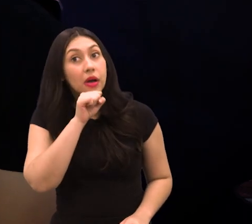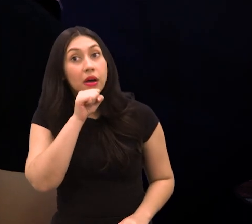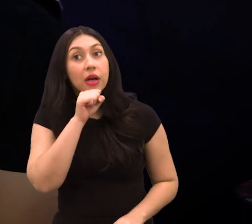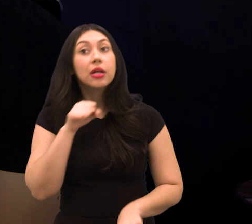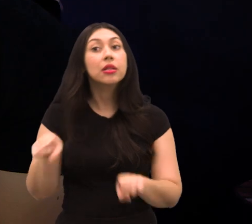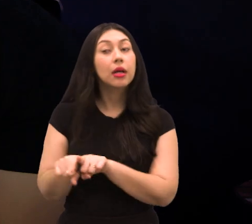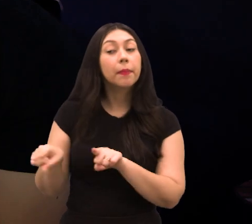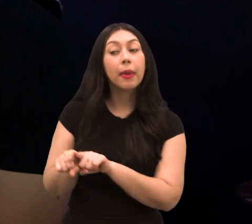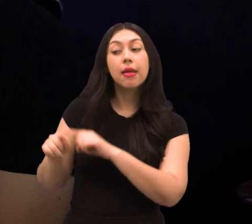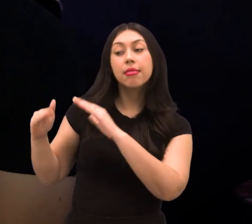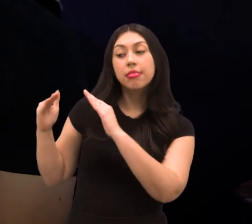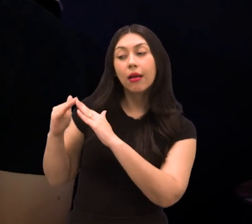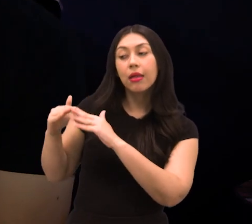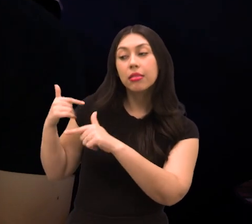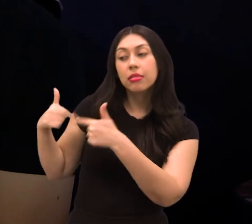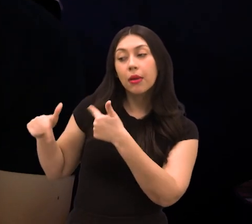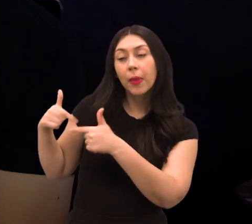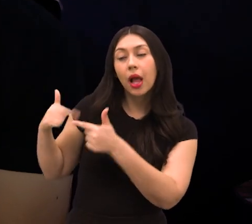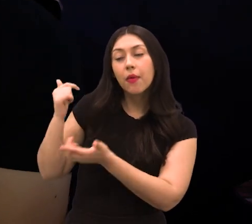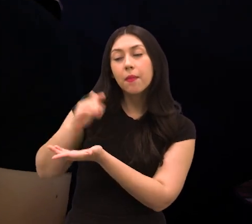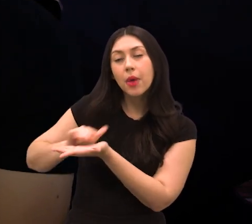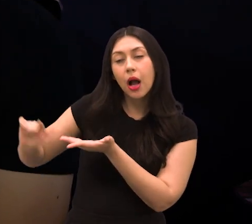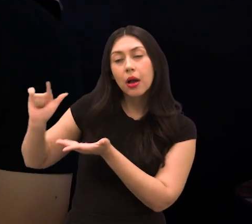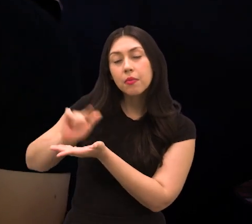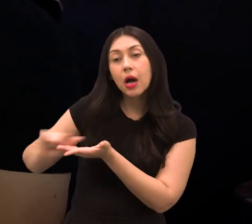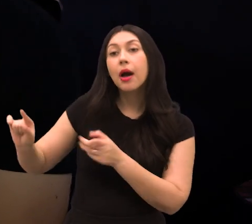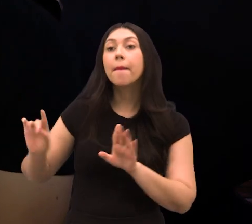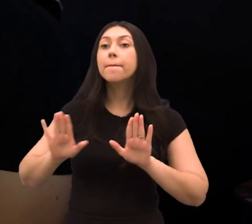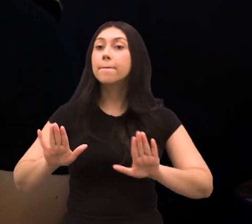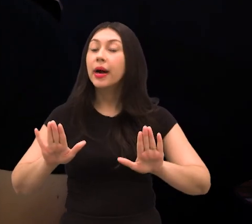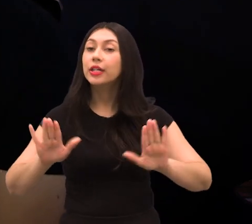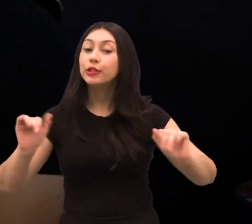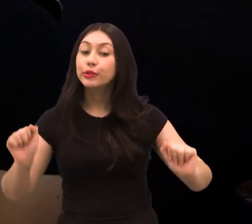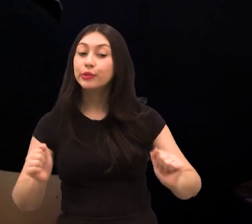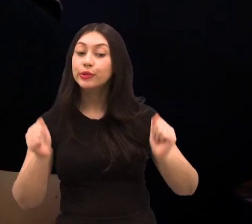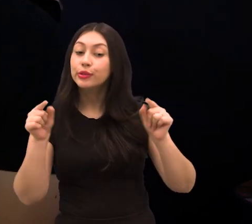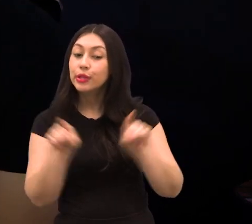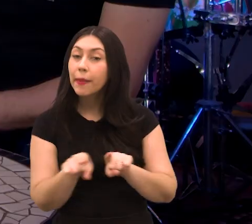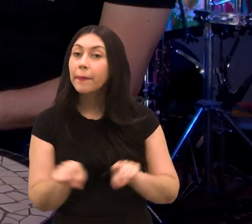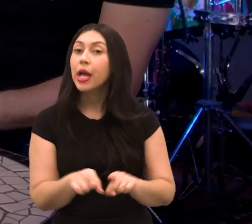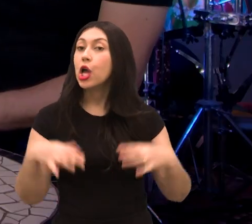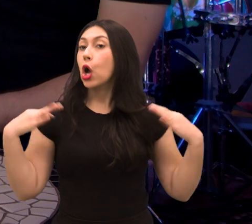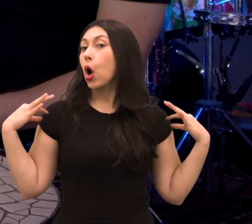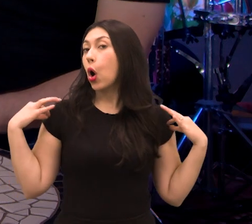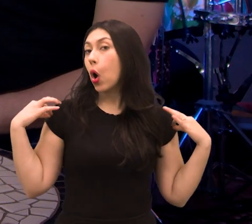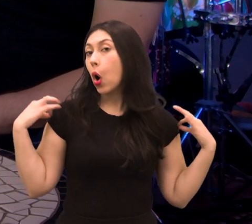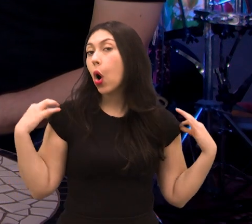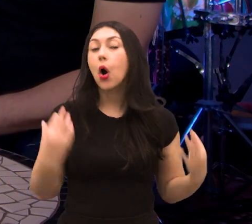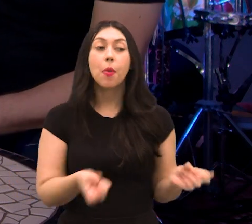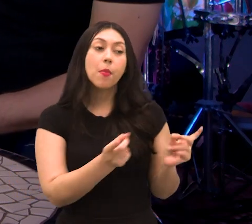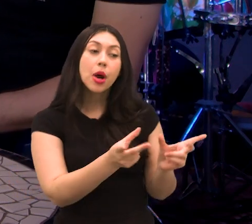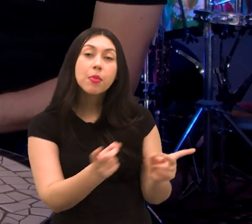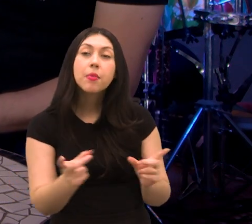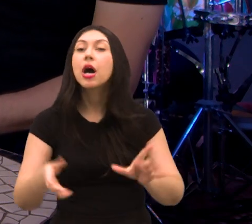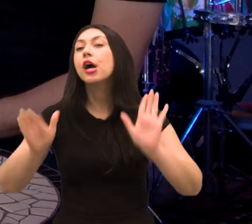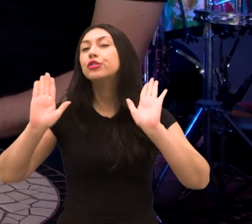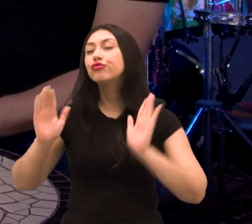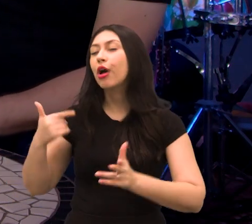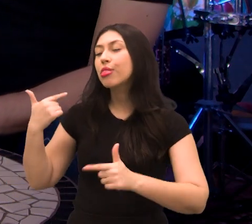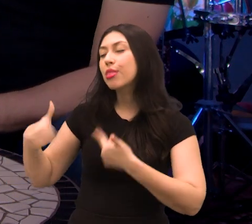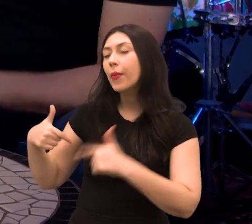coisas, os serviços domésticos, e minha mãe também sempre trabalhou paralelamente com isso, vendendo roupa. Minha mãe já cortou